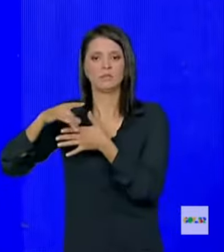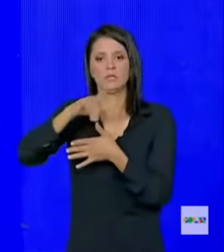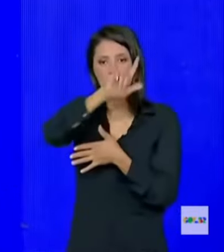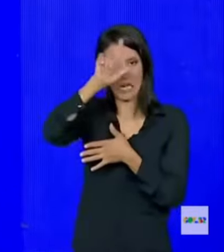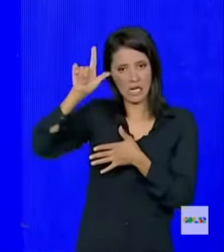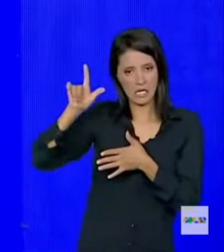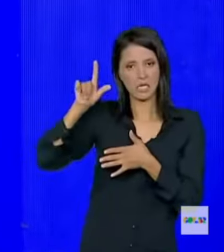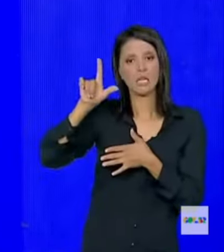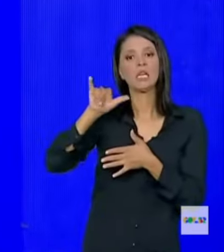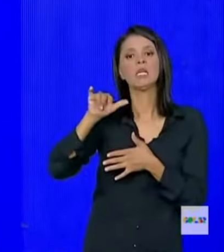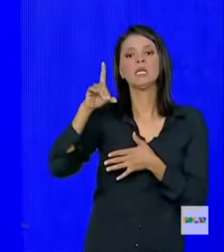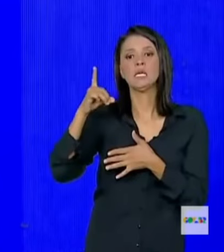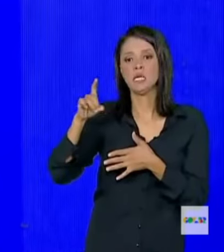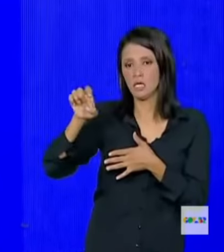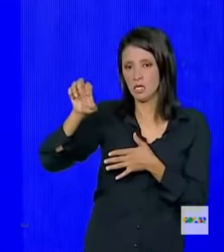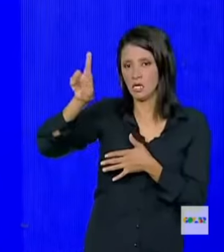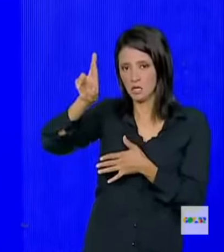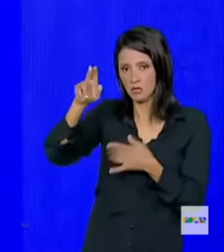esse líder para conversar.